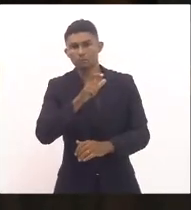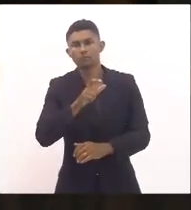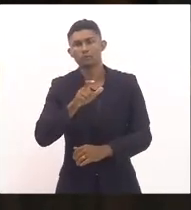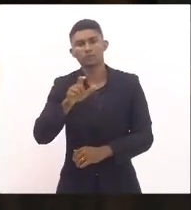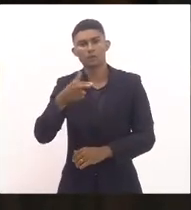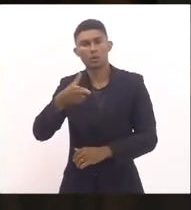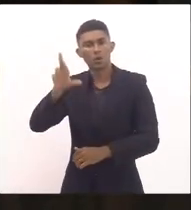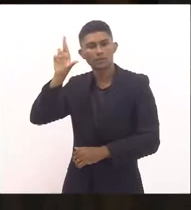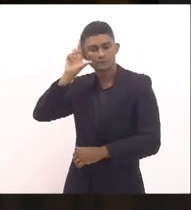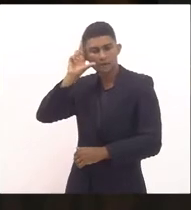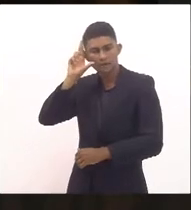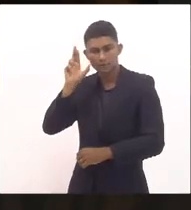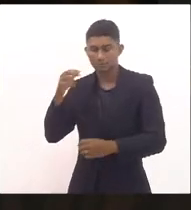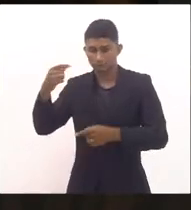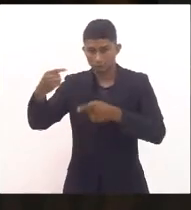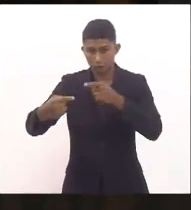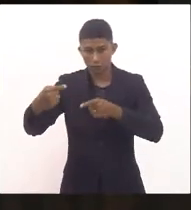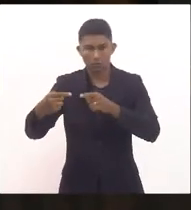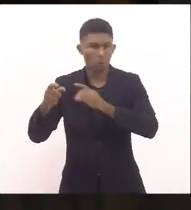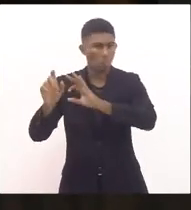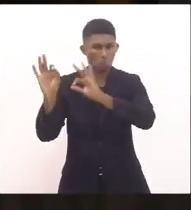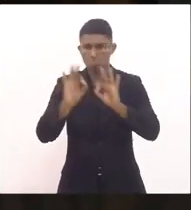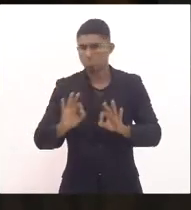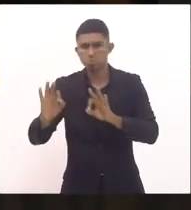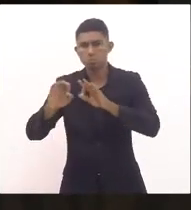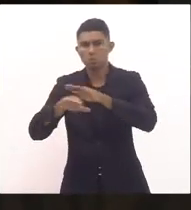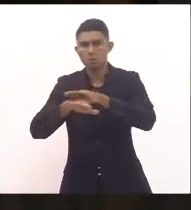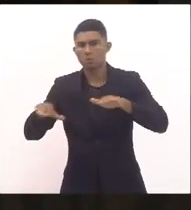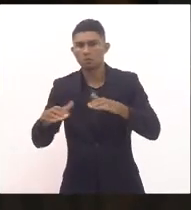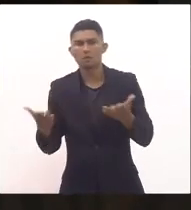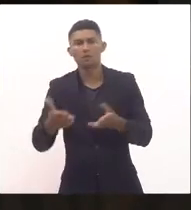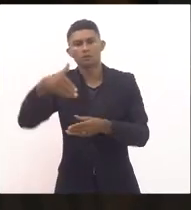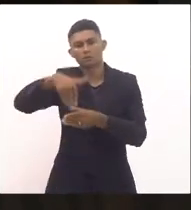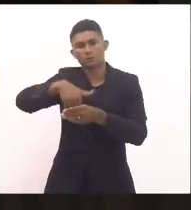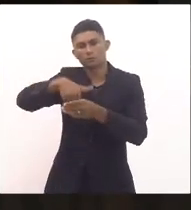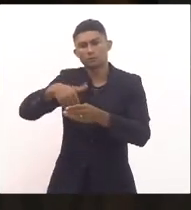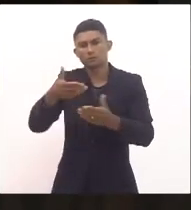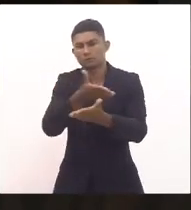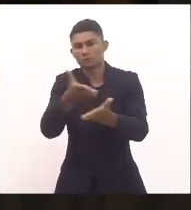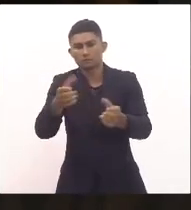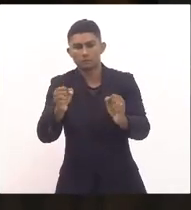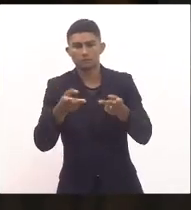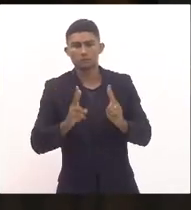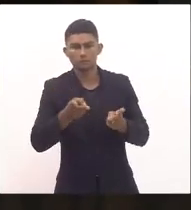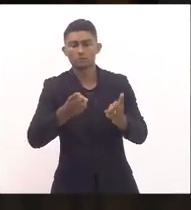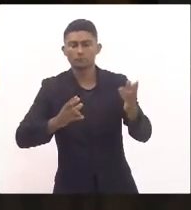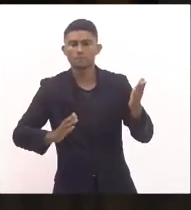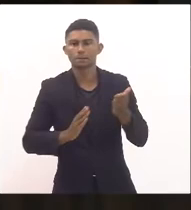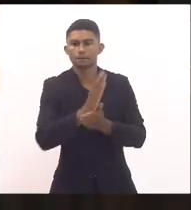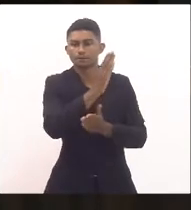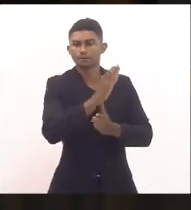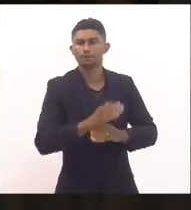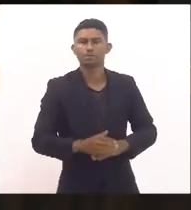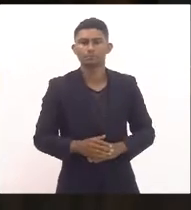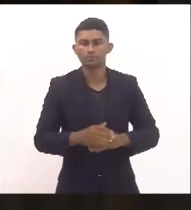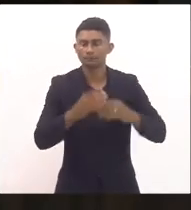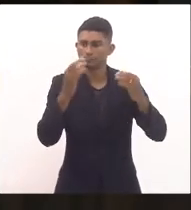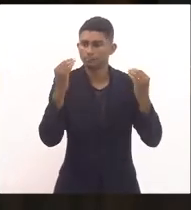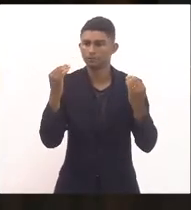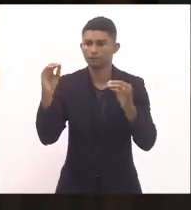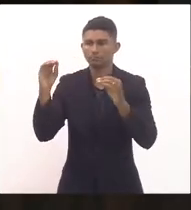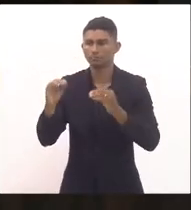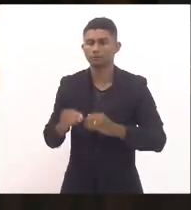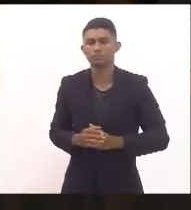Reis. Em discussão, não havendo quem queira discutir, encerrada a discussão e votação, os senhores que aprovam, permaneçam como estão, aprovado, vai à